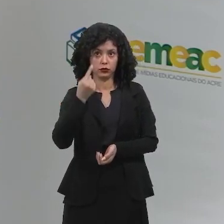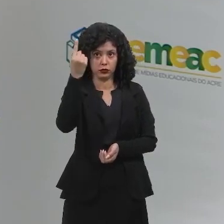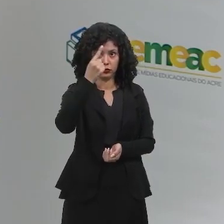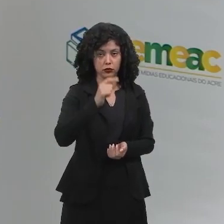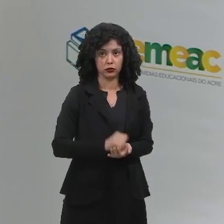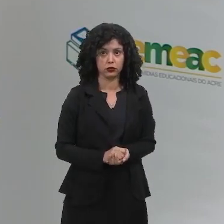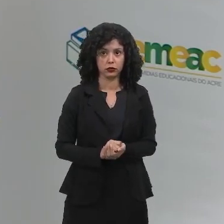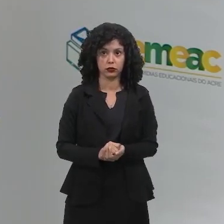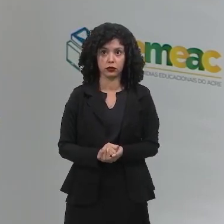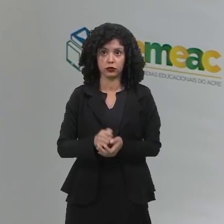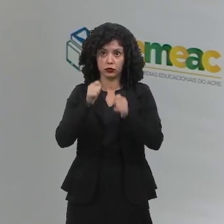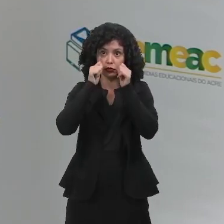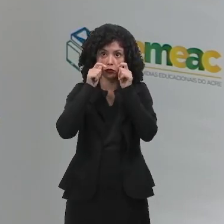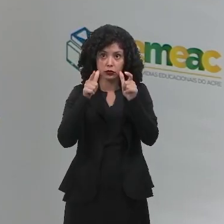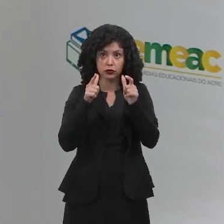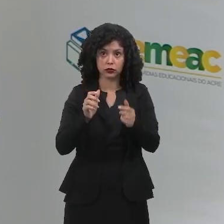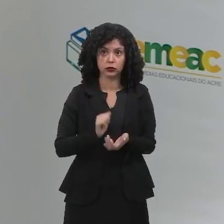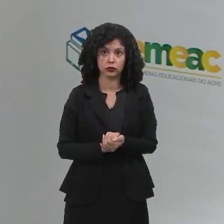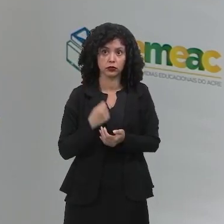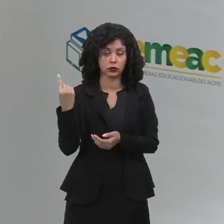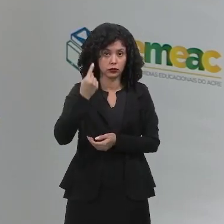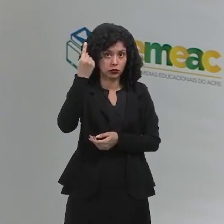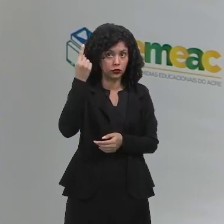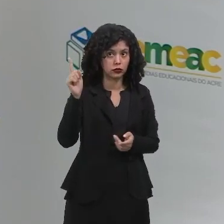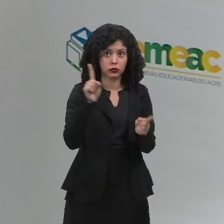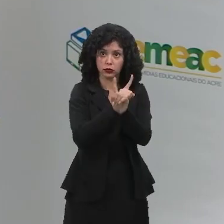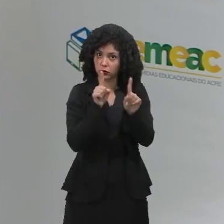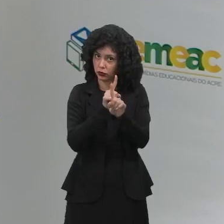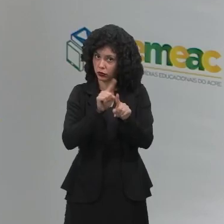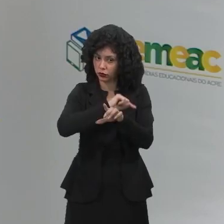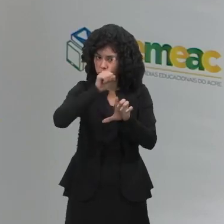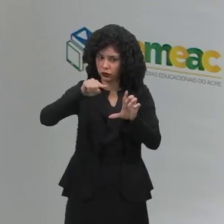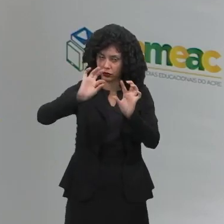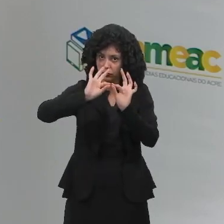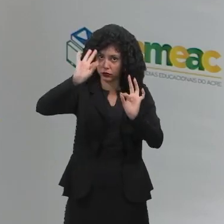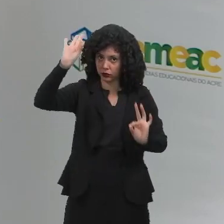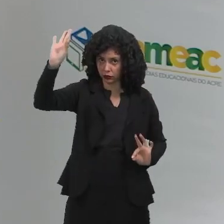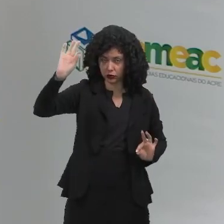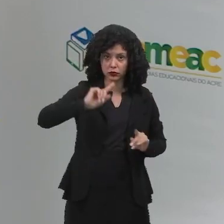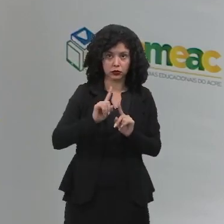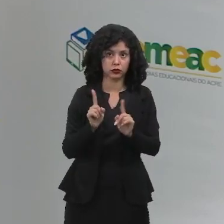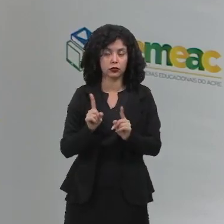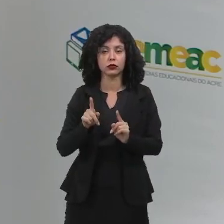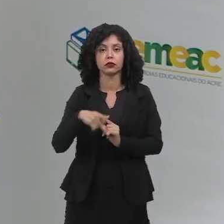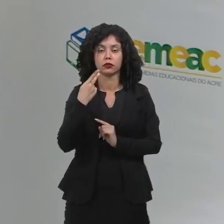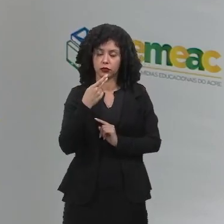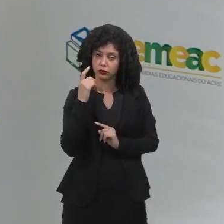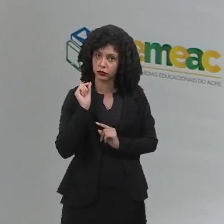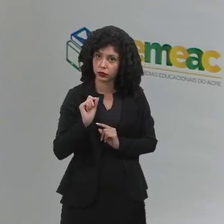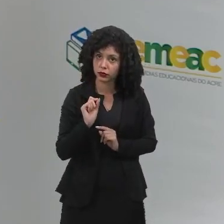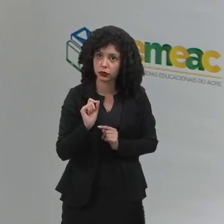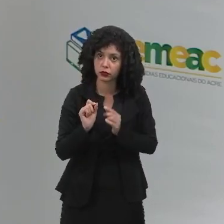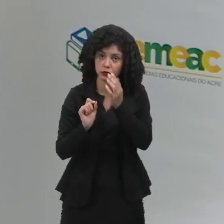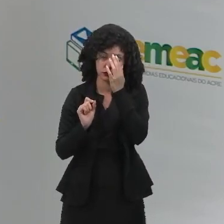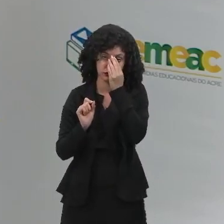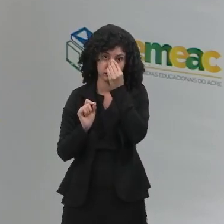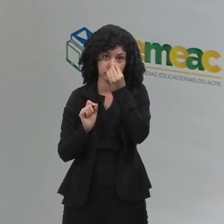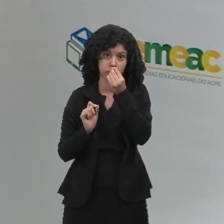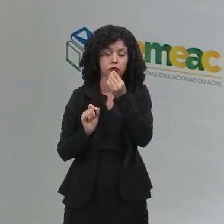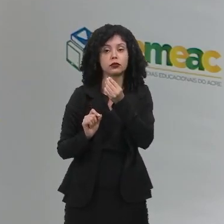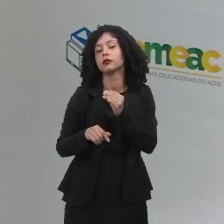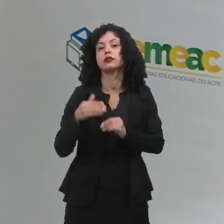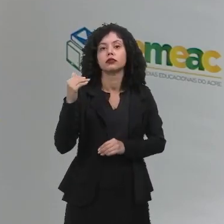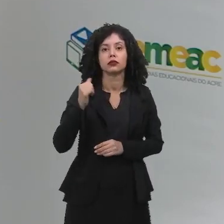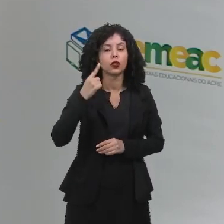será. E atenção, essa altura que eu estou me referindo não é a altura lá do comprimento da onda, estou me referindo à altura da